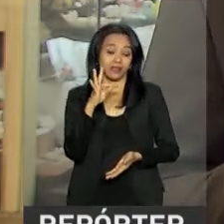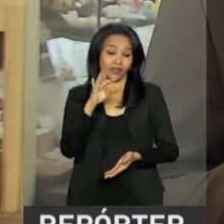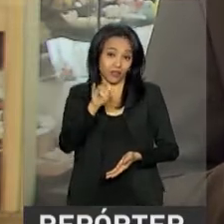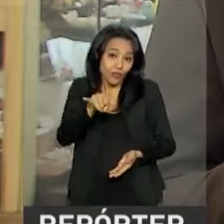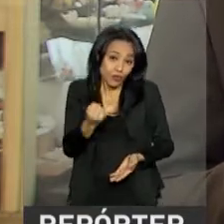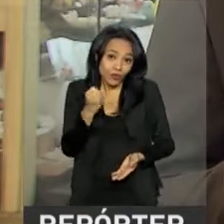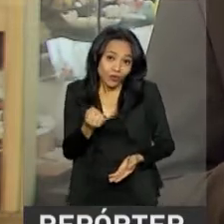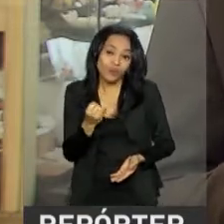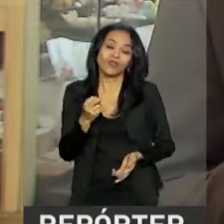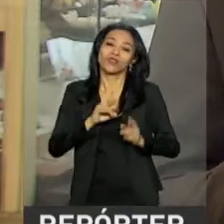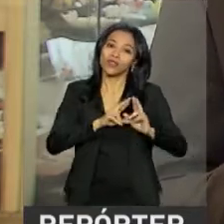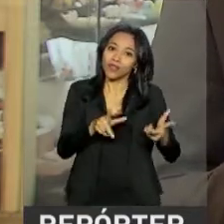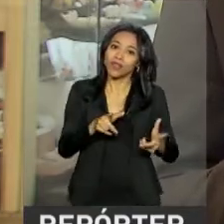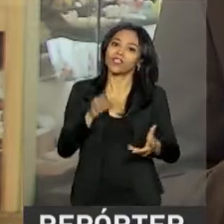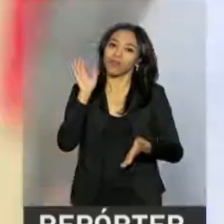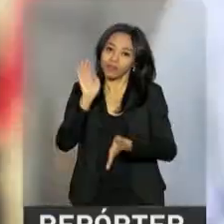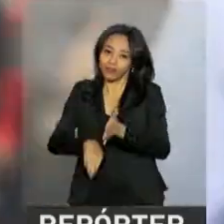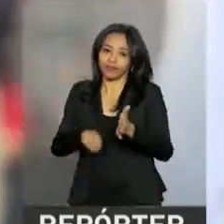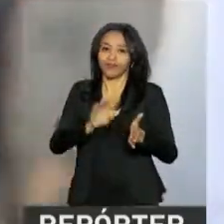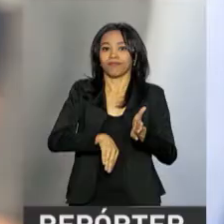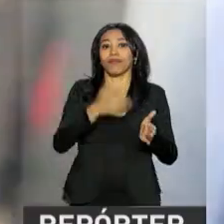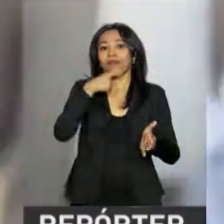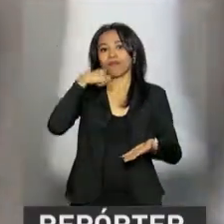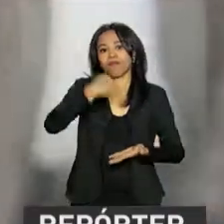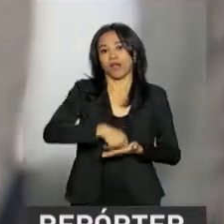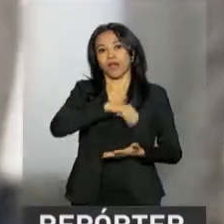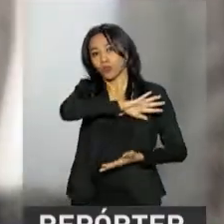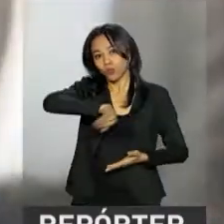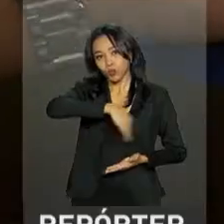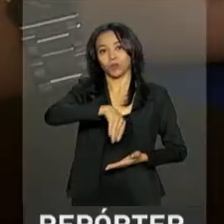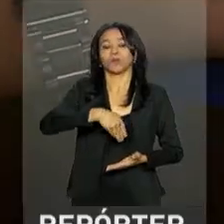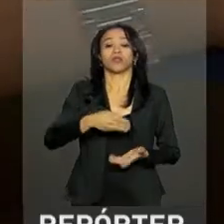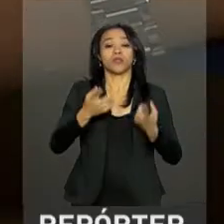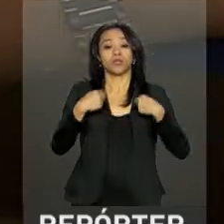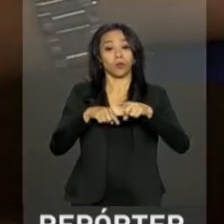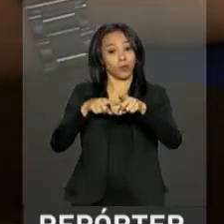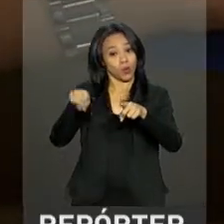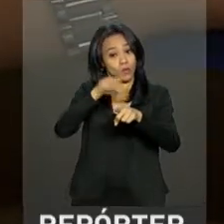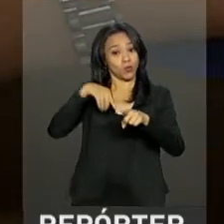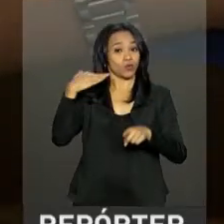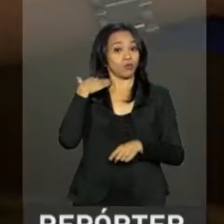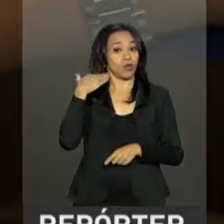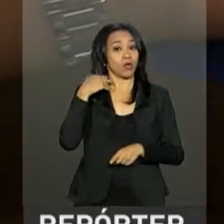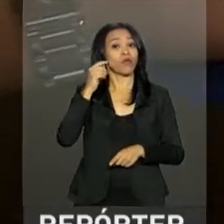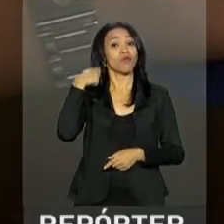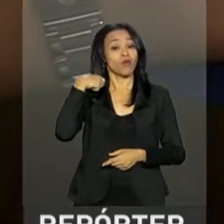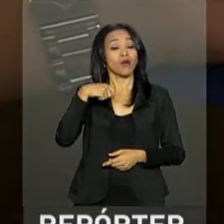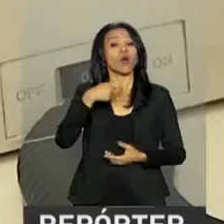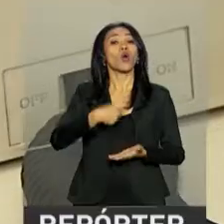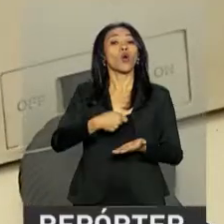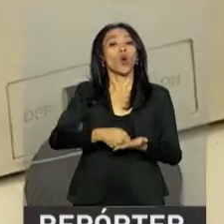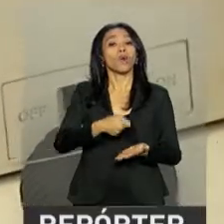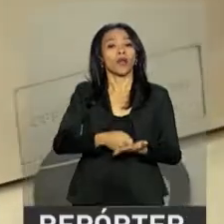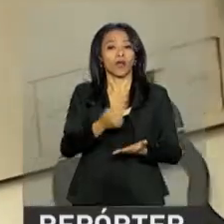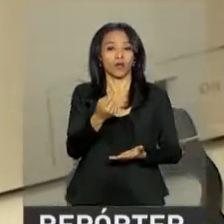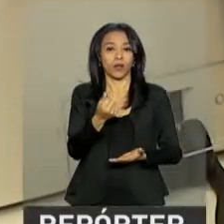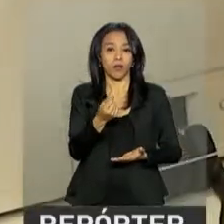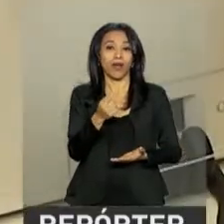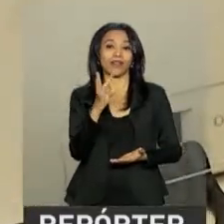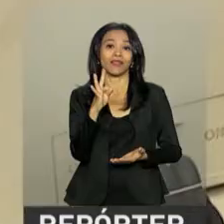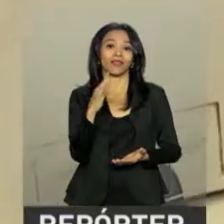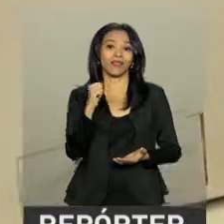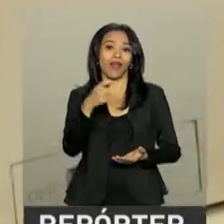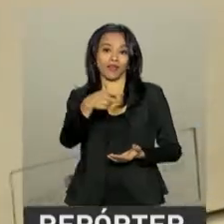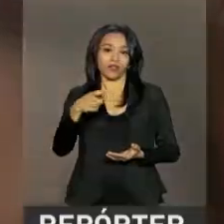deixa de pagar o valor total da fatura a partir de agora os bancos poderão cobrar apenas uma taxa à do rotativo regular